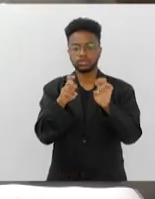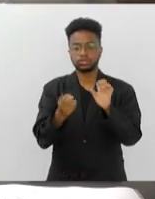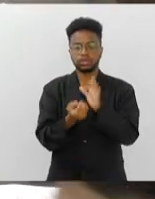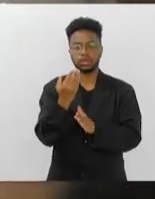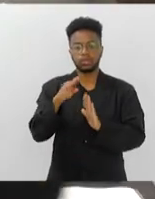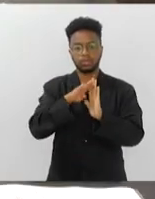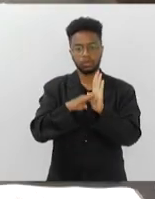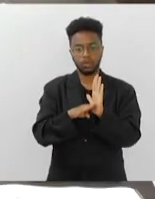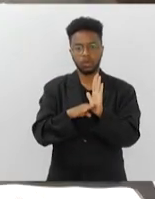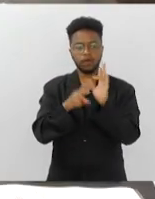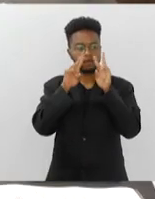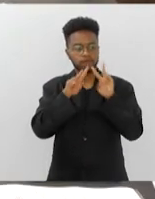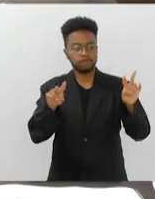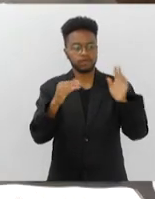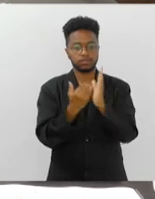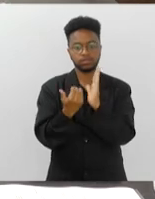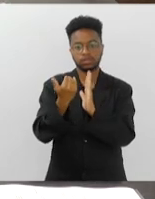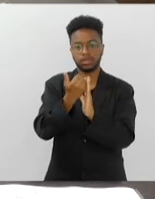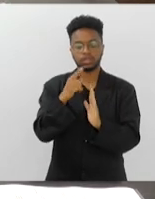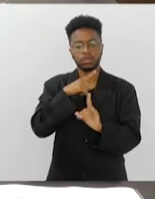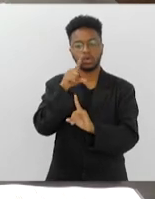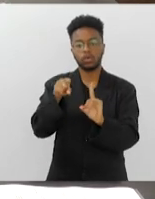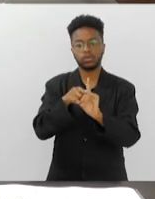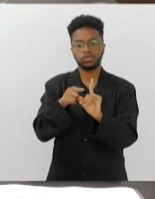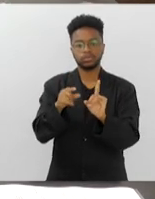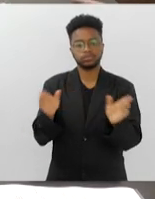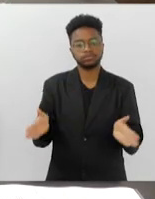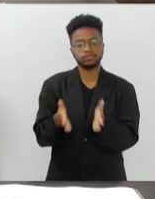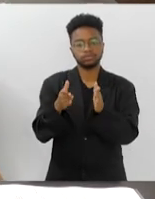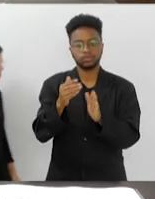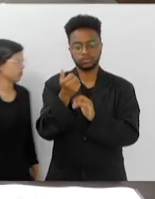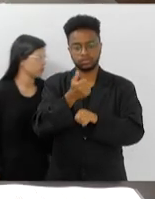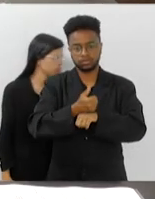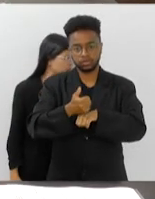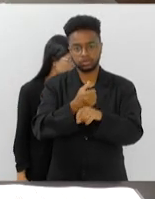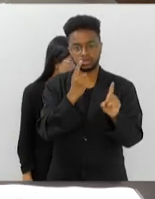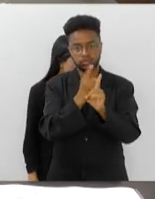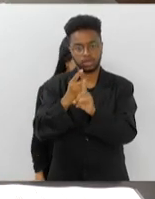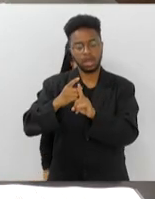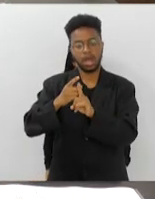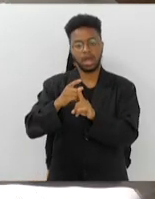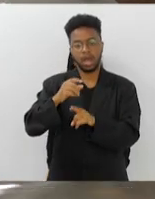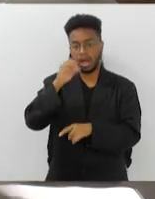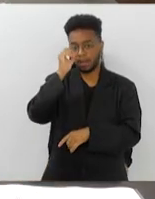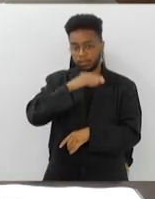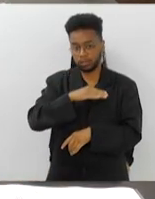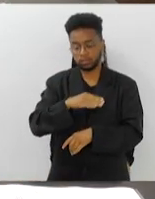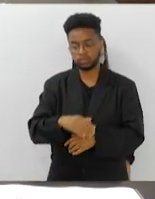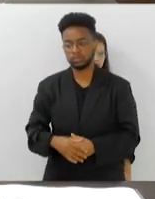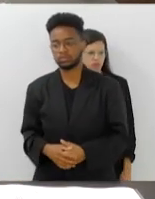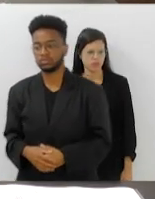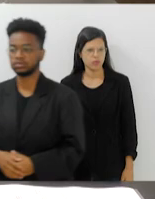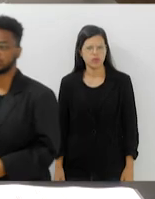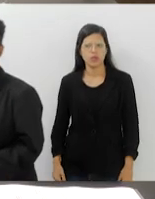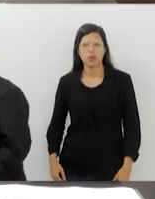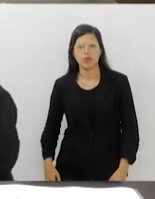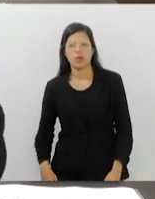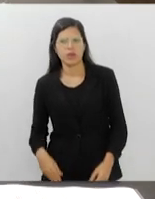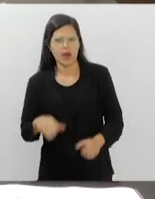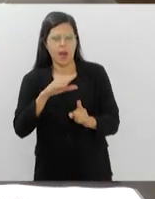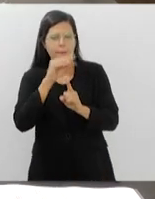Além dos Olhos, com o objetivo de capacitar profissionais para identificar sinais de abuso moral, físico e sexual